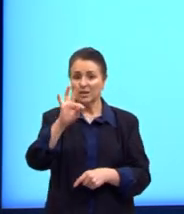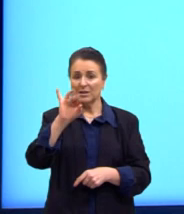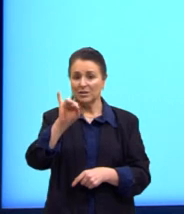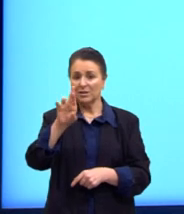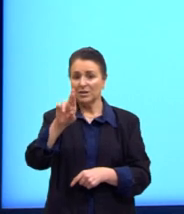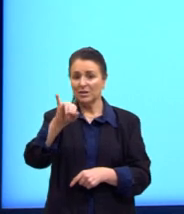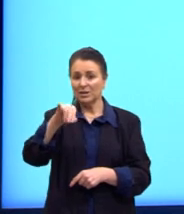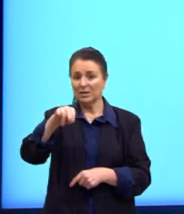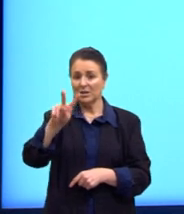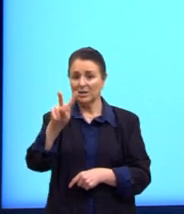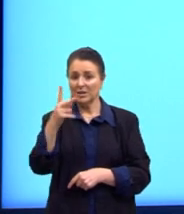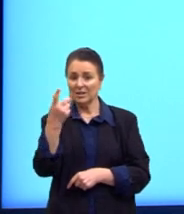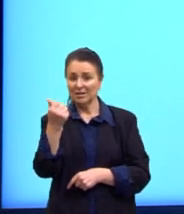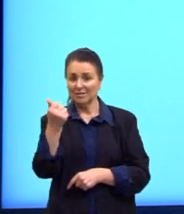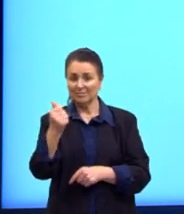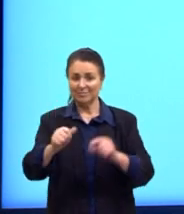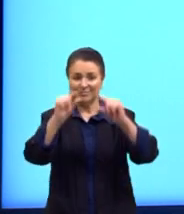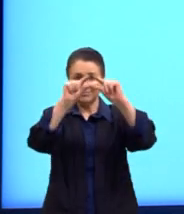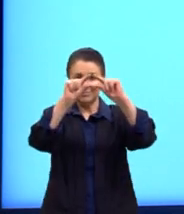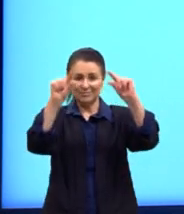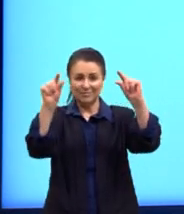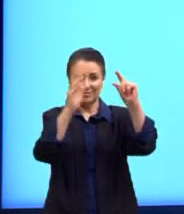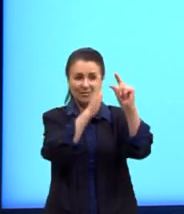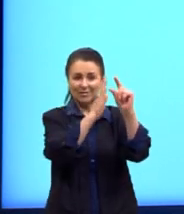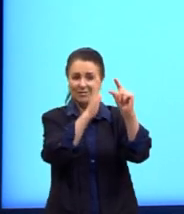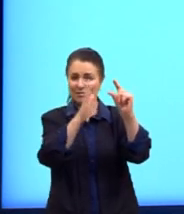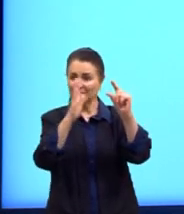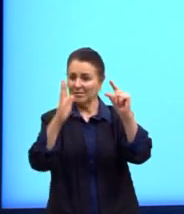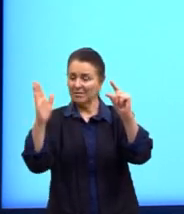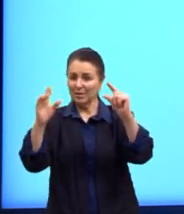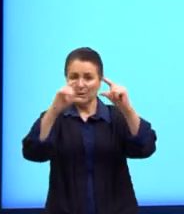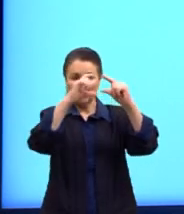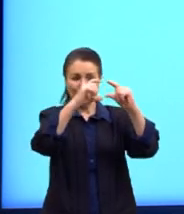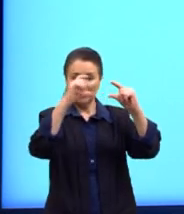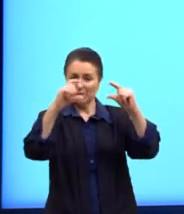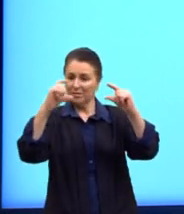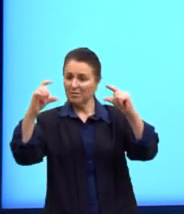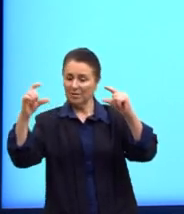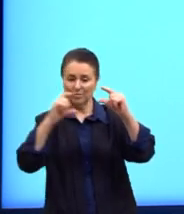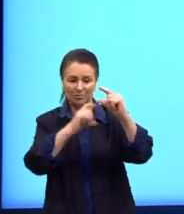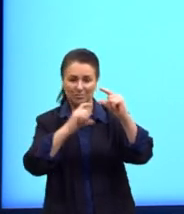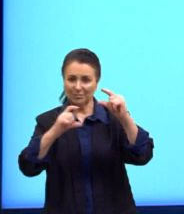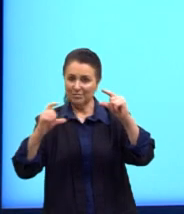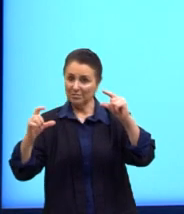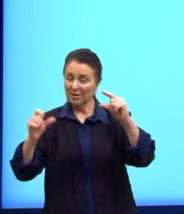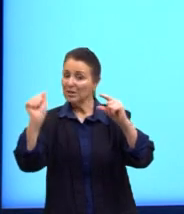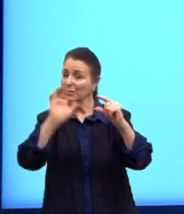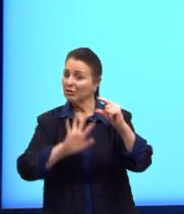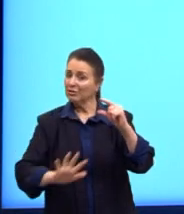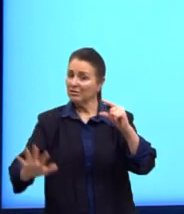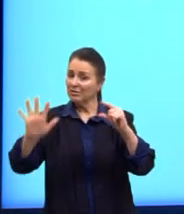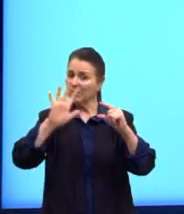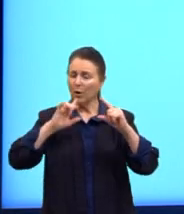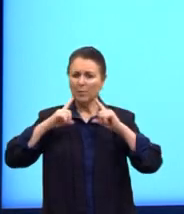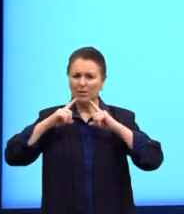né a tirinha ela vai ser uma sequência de quadrinhos que geralmente faz uma crítica e alguns